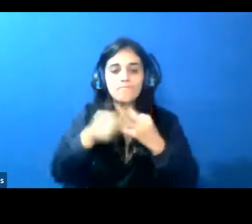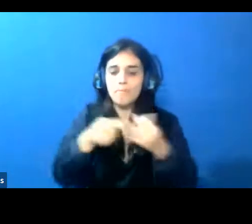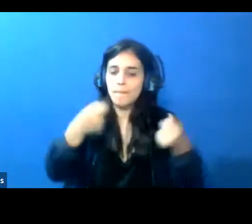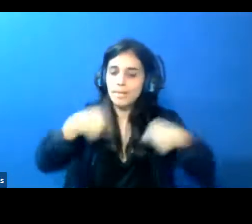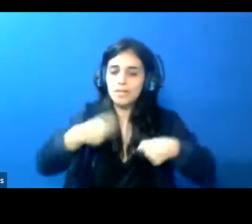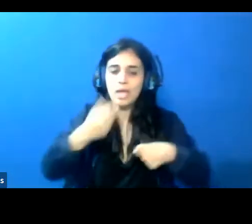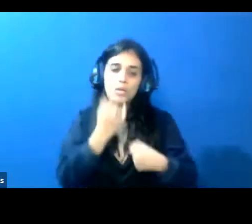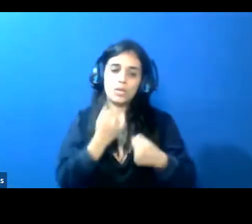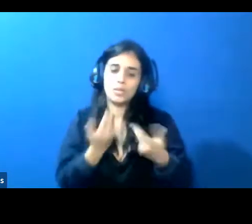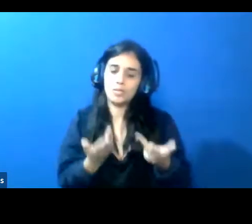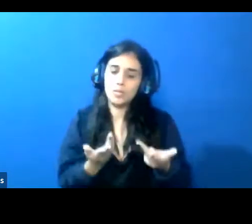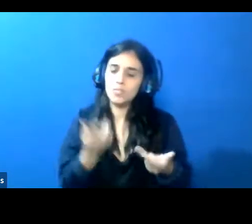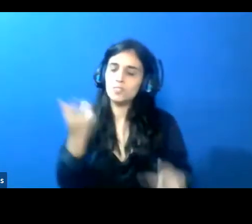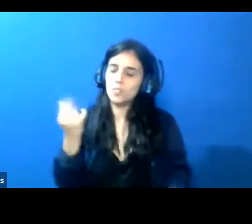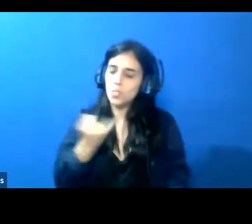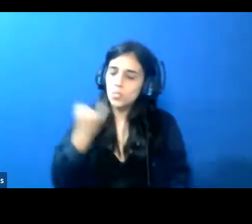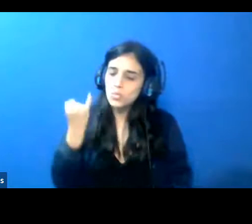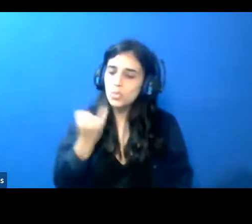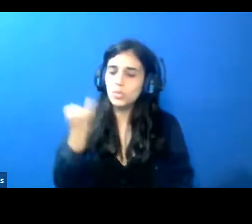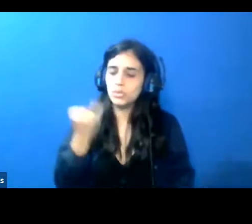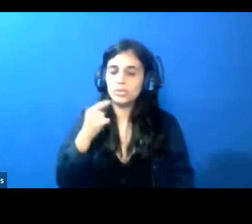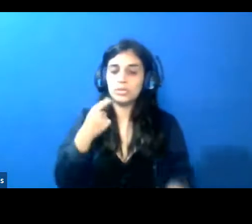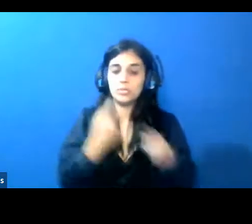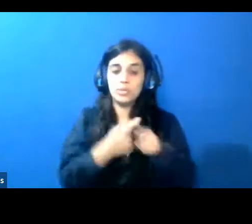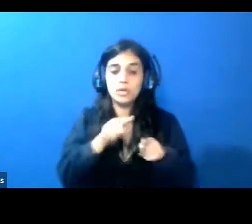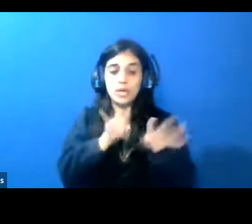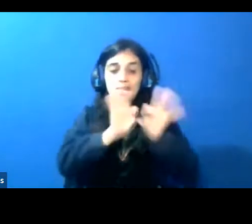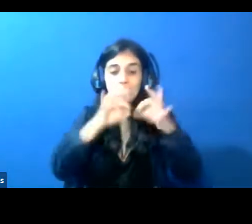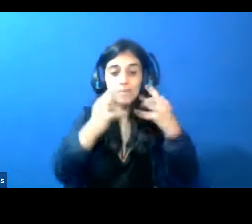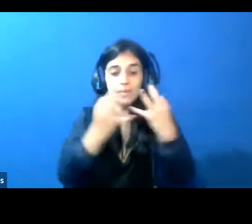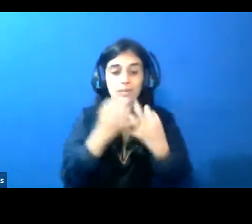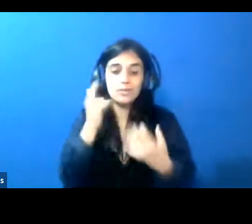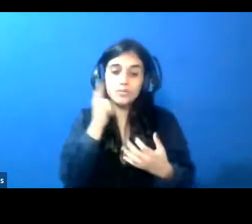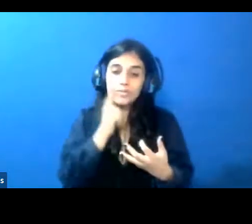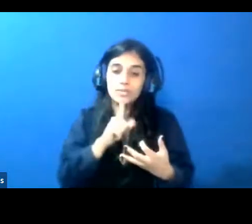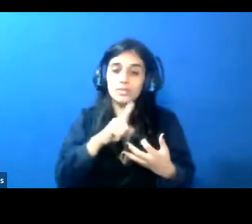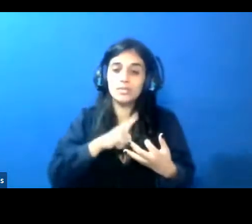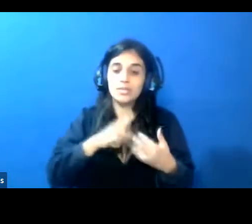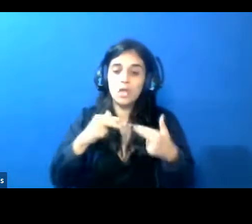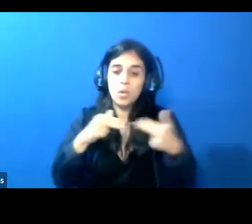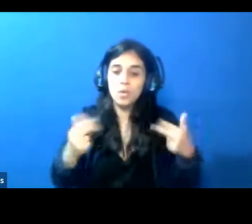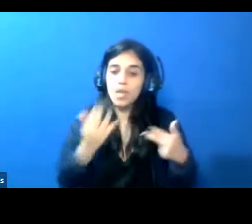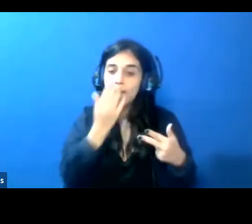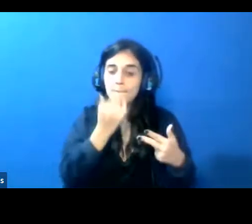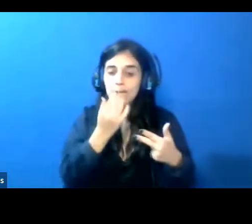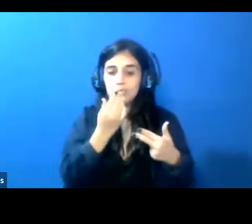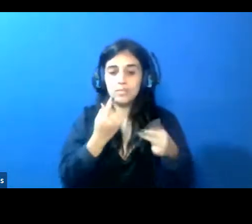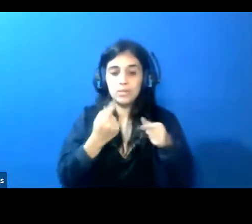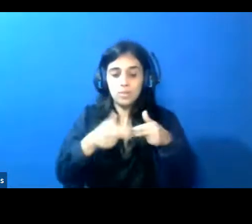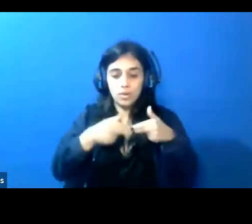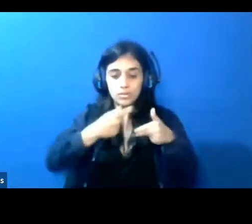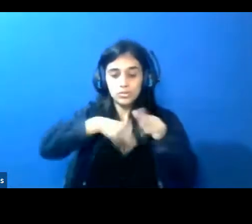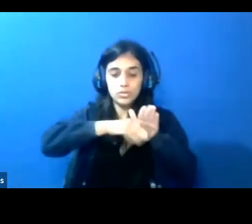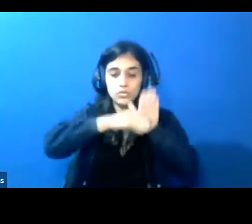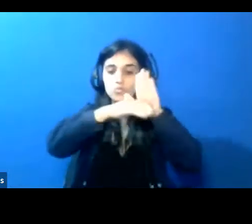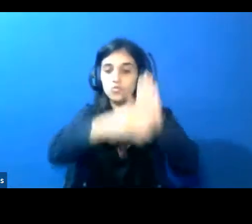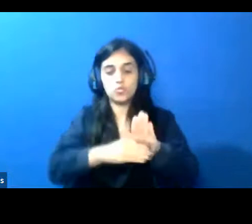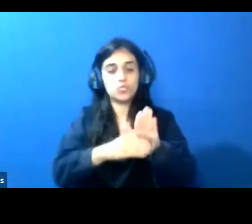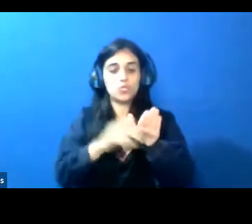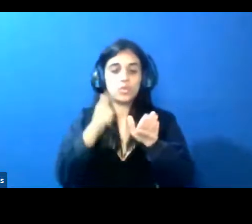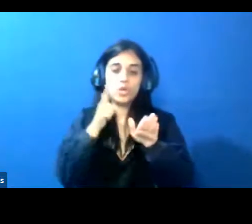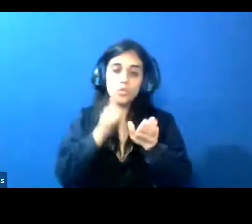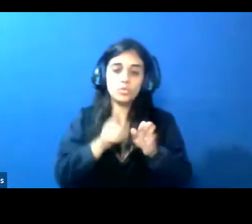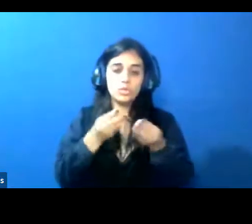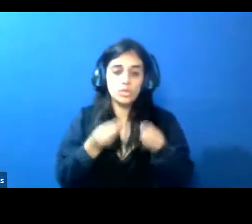muito importante que essas famílias receberam, mas acho que foi muito mais gratificante para nós em podermos levar essa comida para